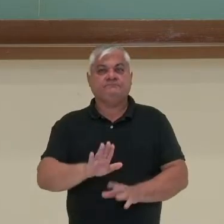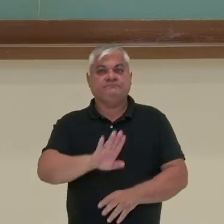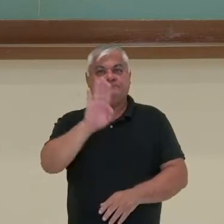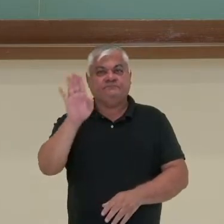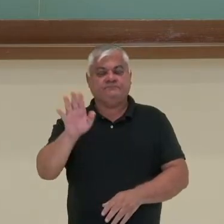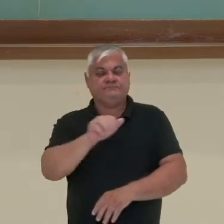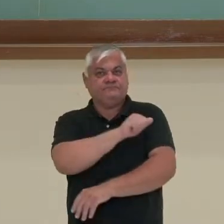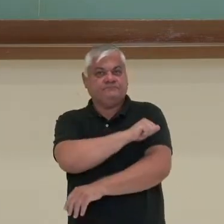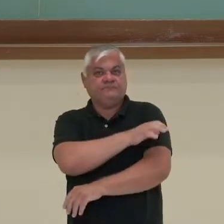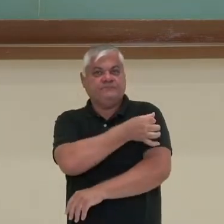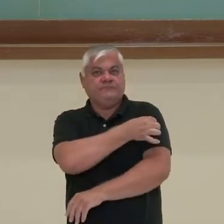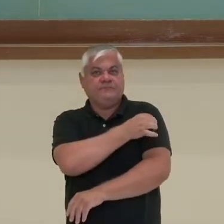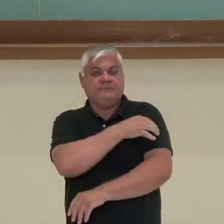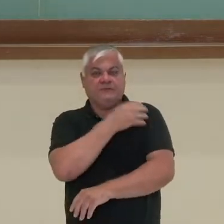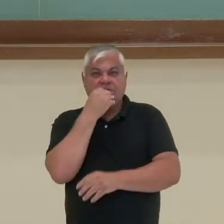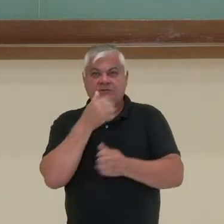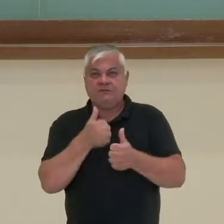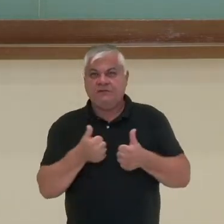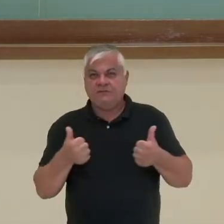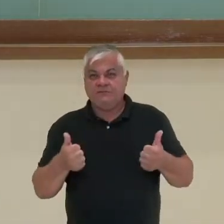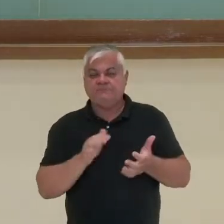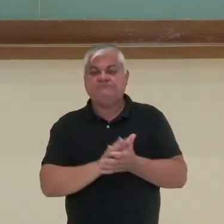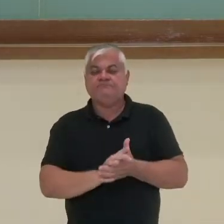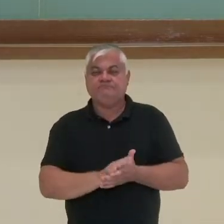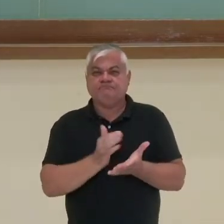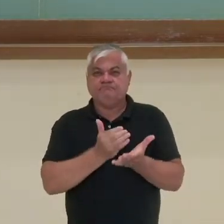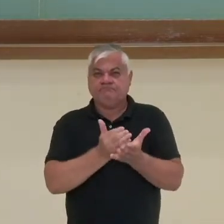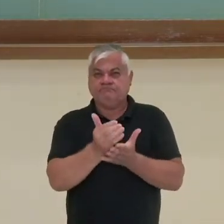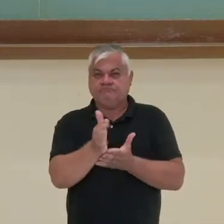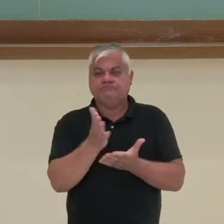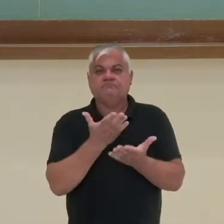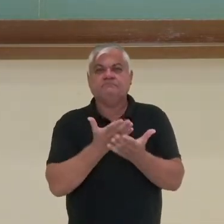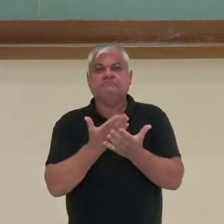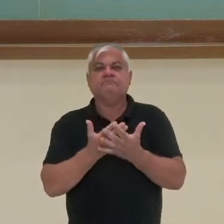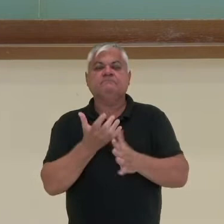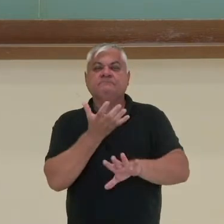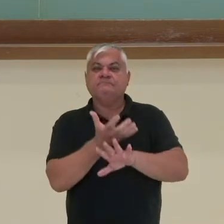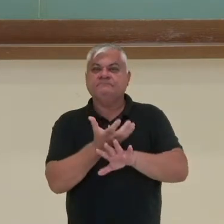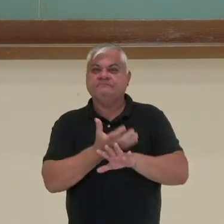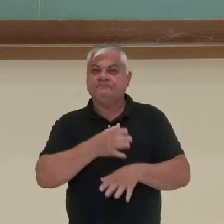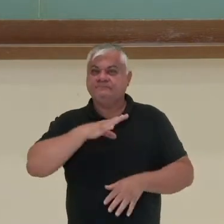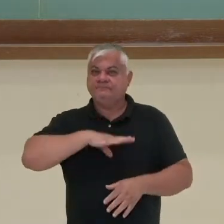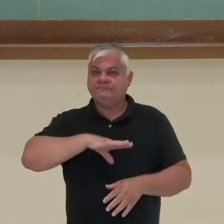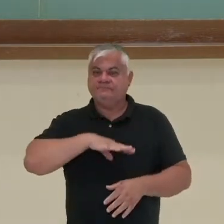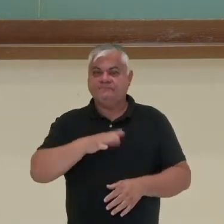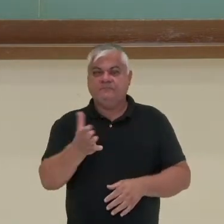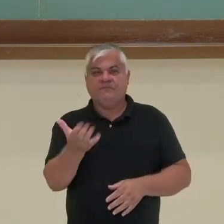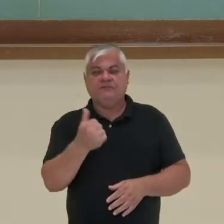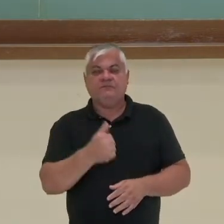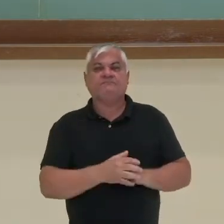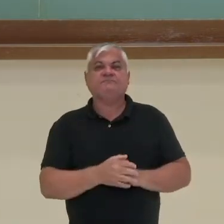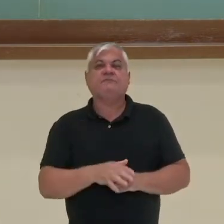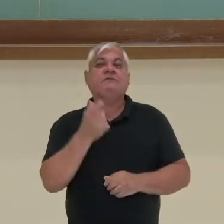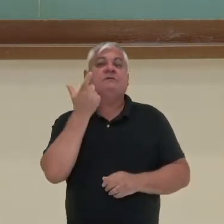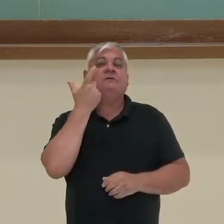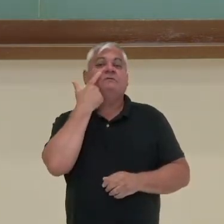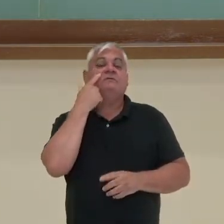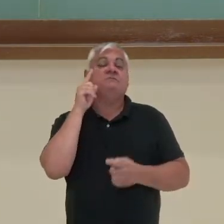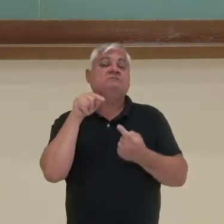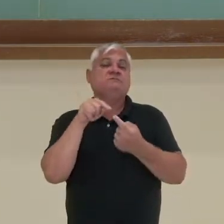Olá, alunos do sexto ano, tudo bem com vocês? Estamos começando mais uma aula de língua portuguesa. Vamos acompanhar juntos os